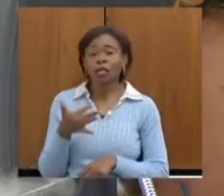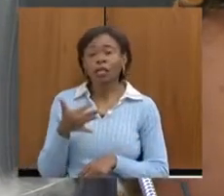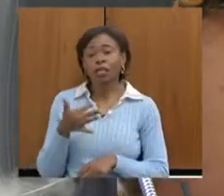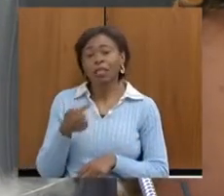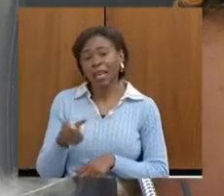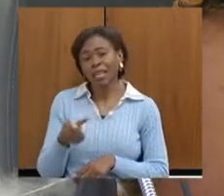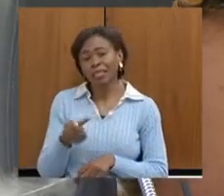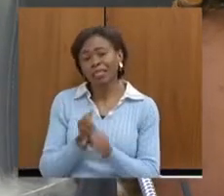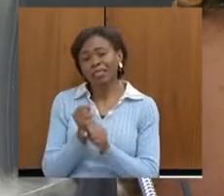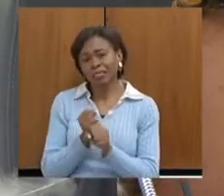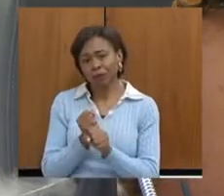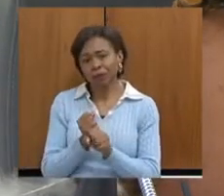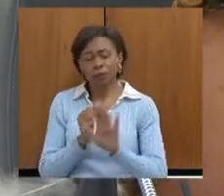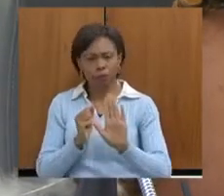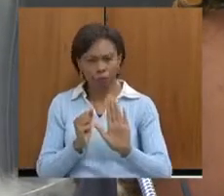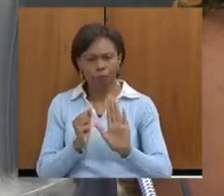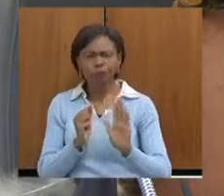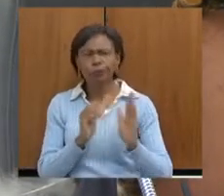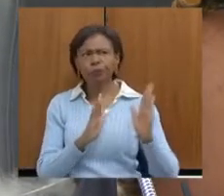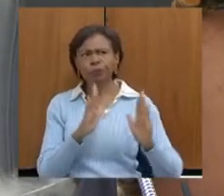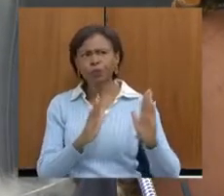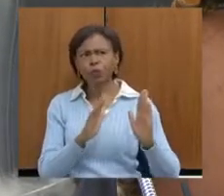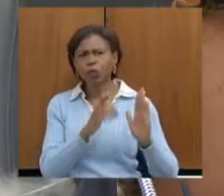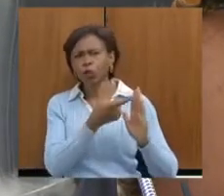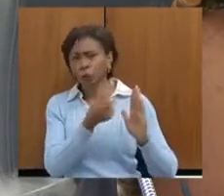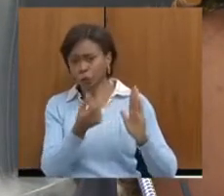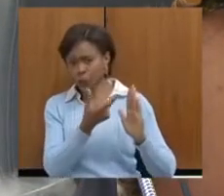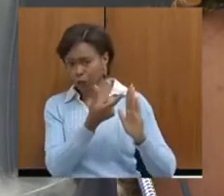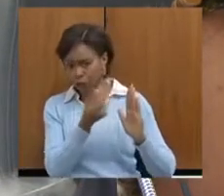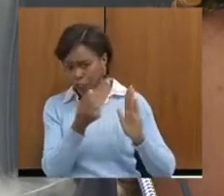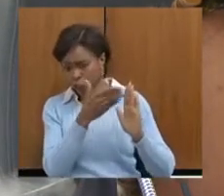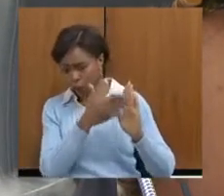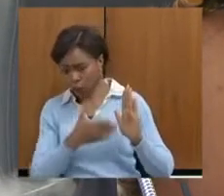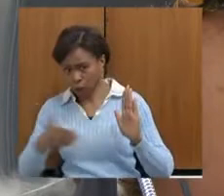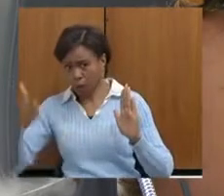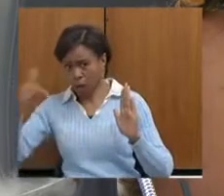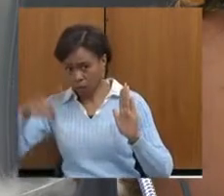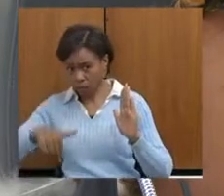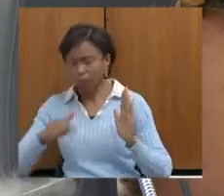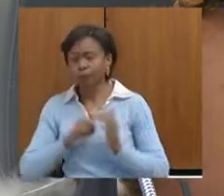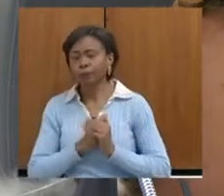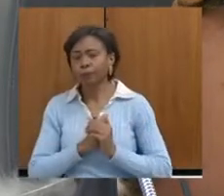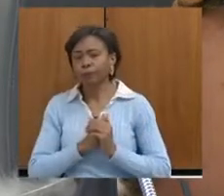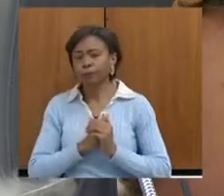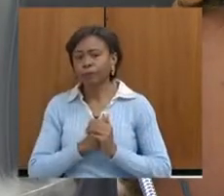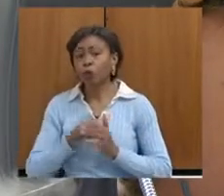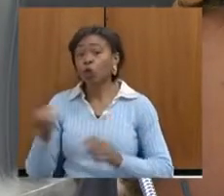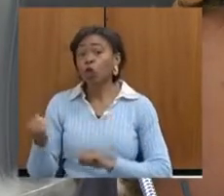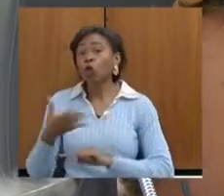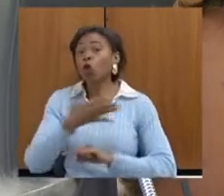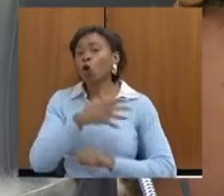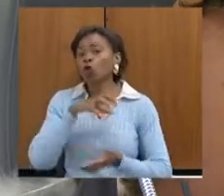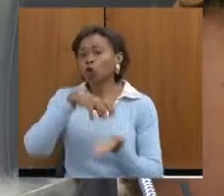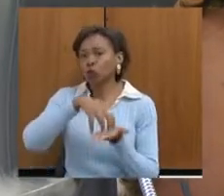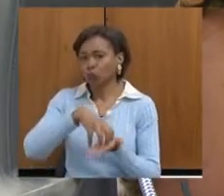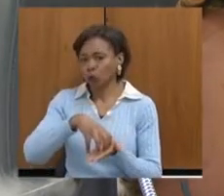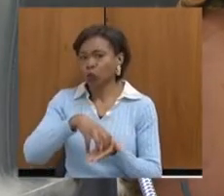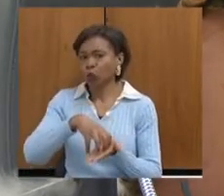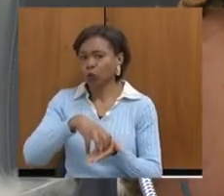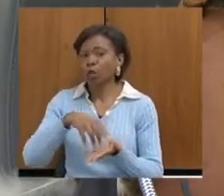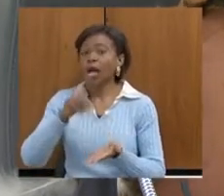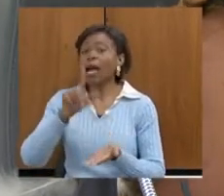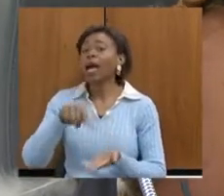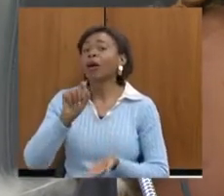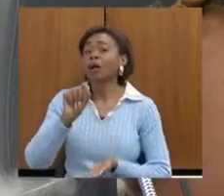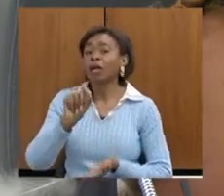2020 para cá entrou um campo uma um novo time de desmobiliza dores que é que eu coloco a a